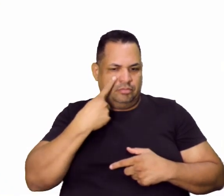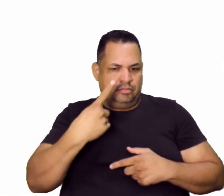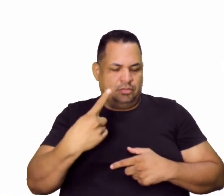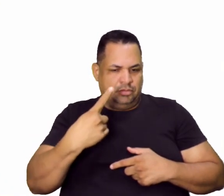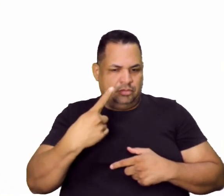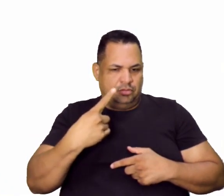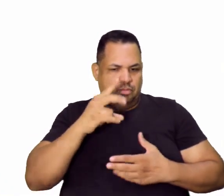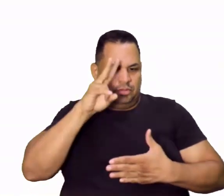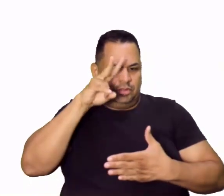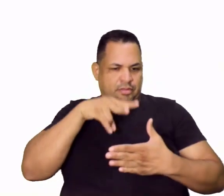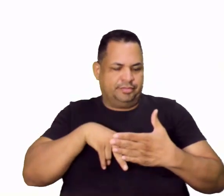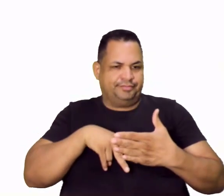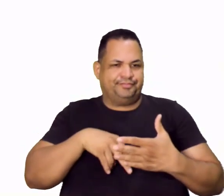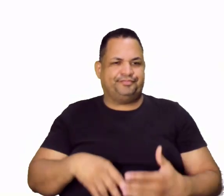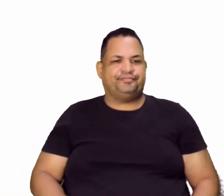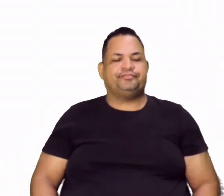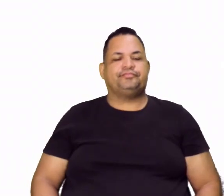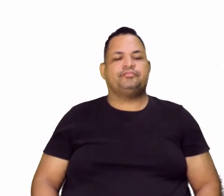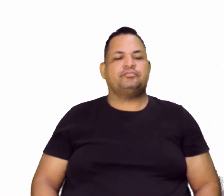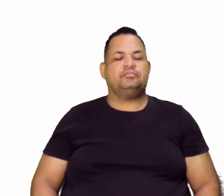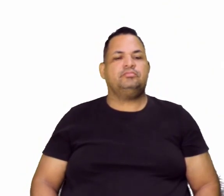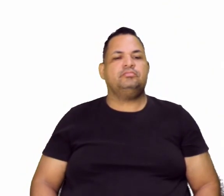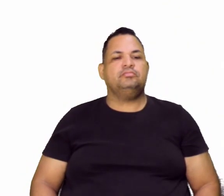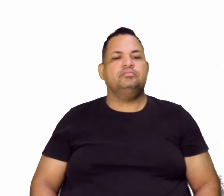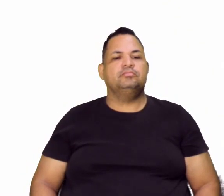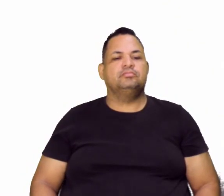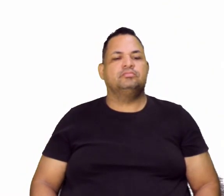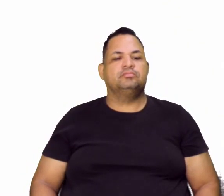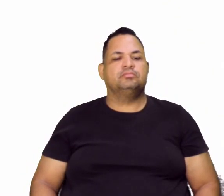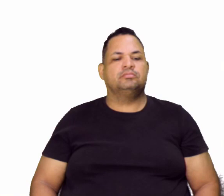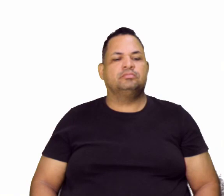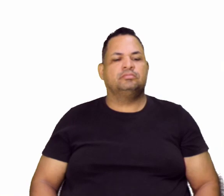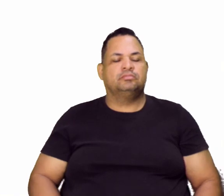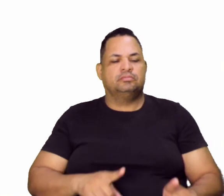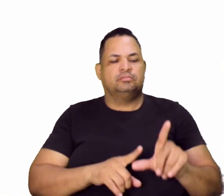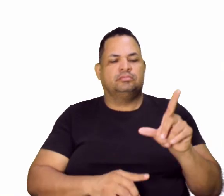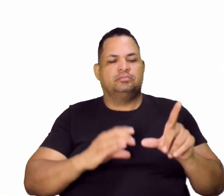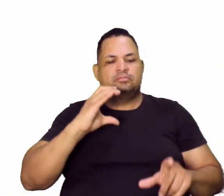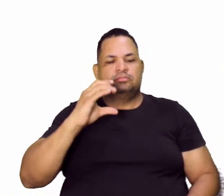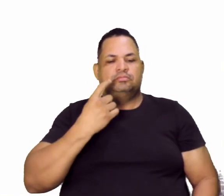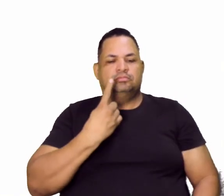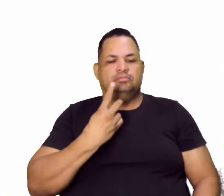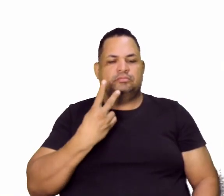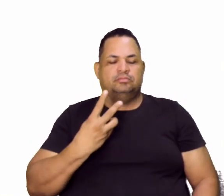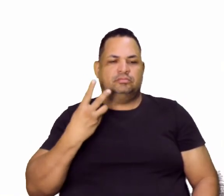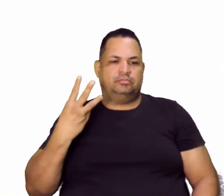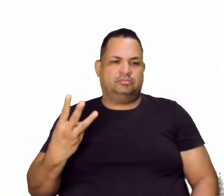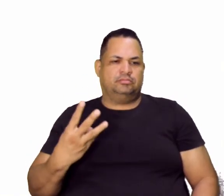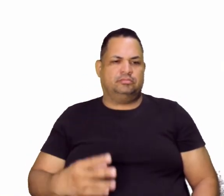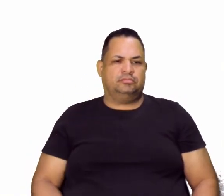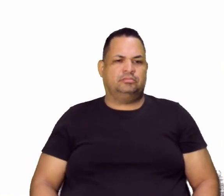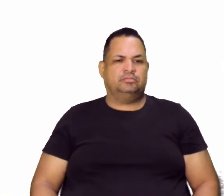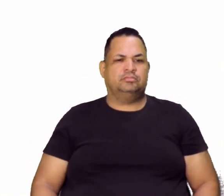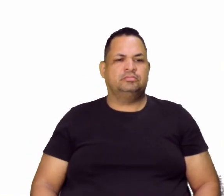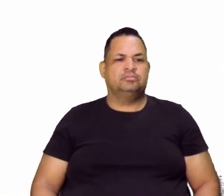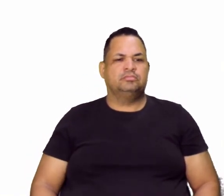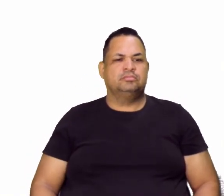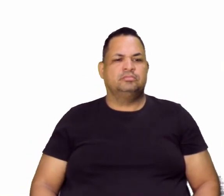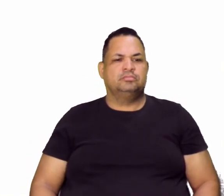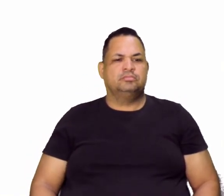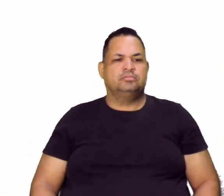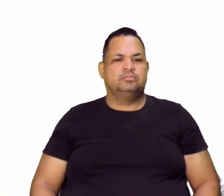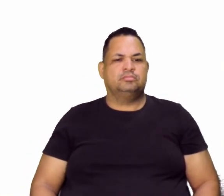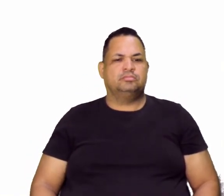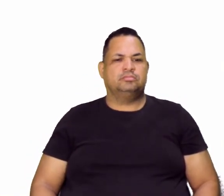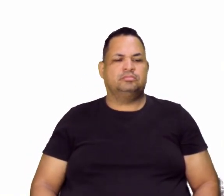é... Então vamos à resposta. Letra C, 1, 2 e 3. Então, 1,